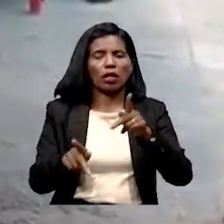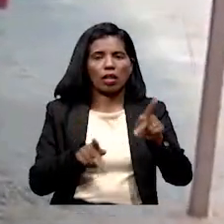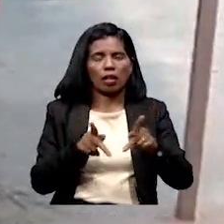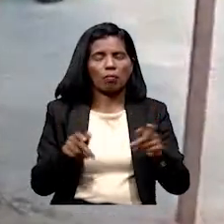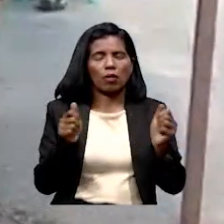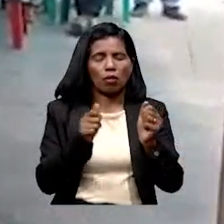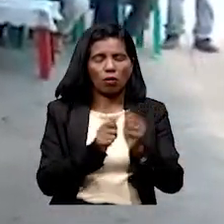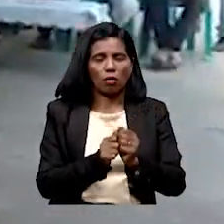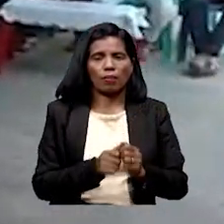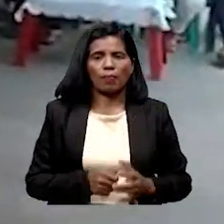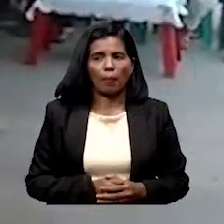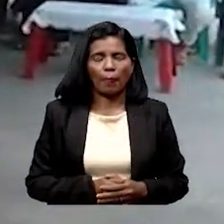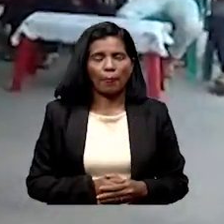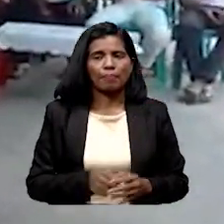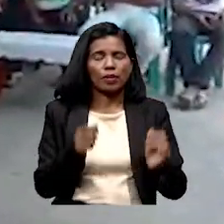politika nebe